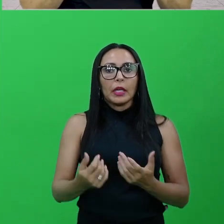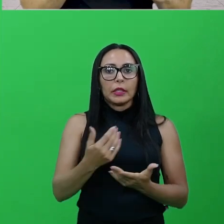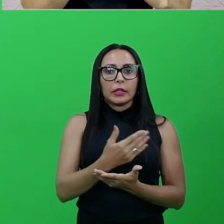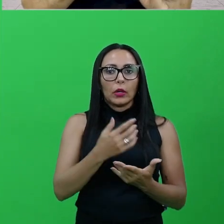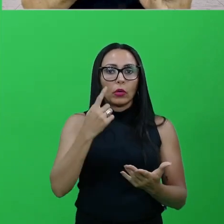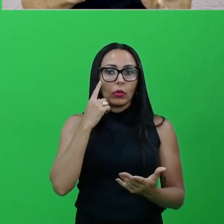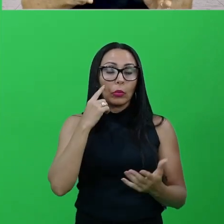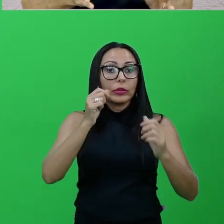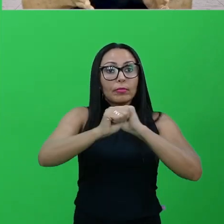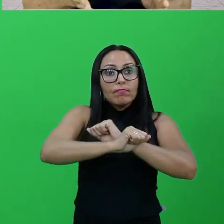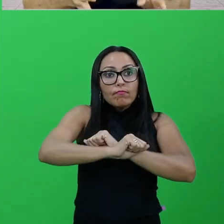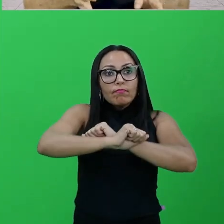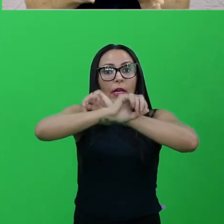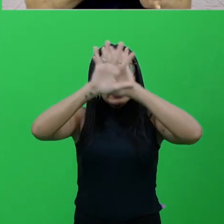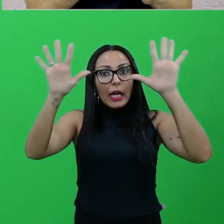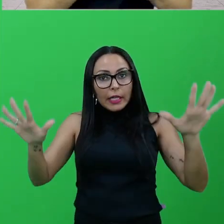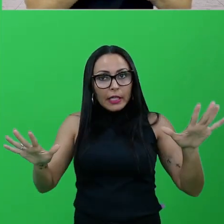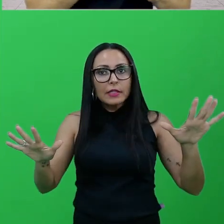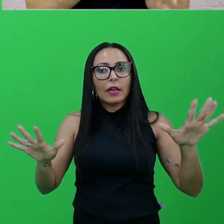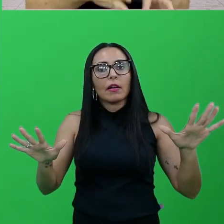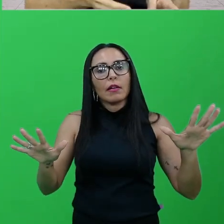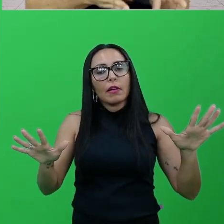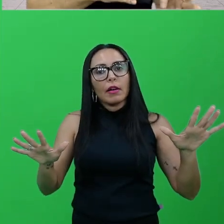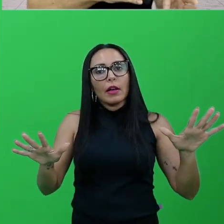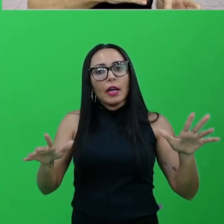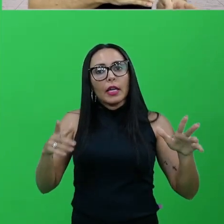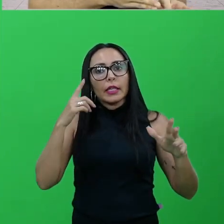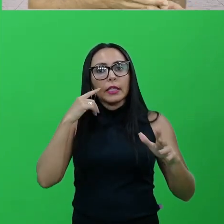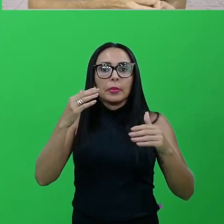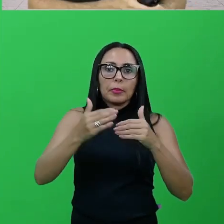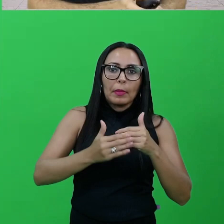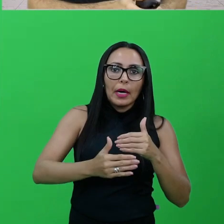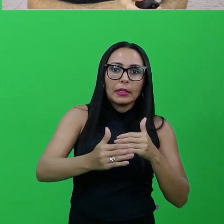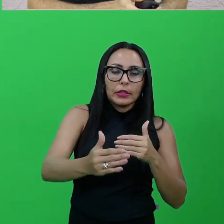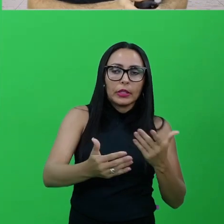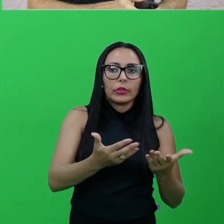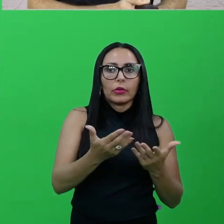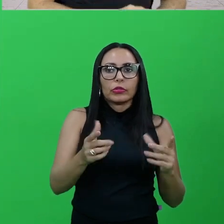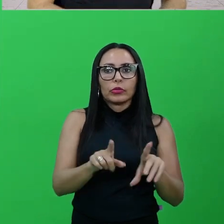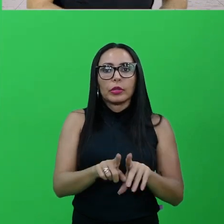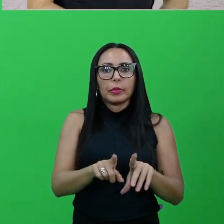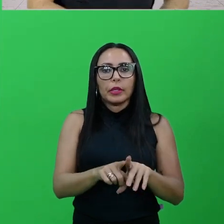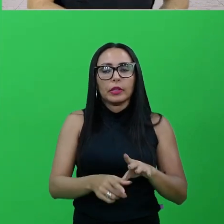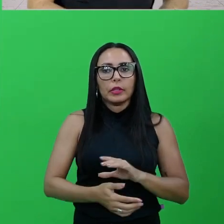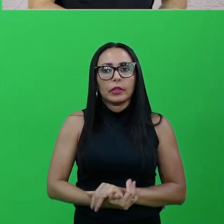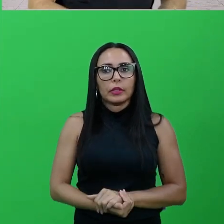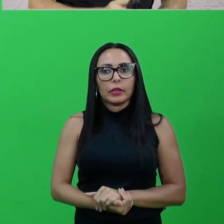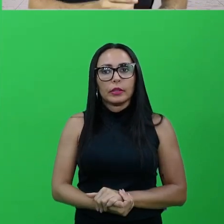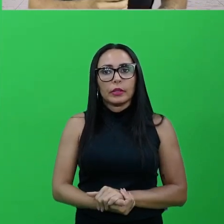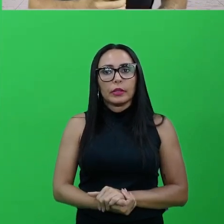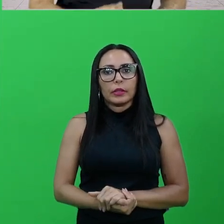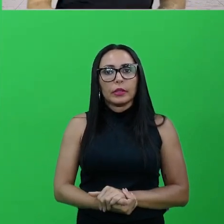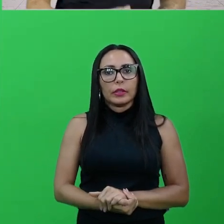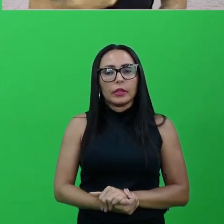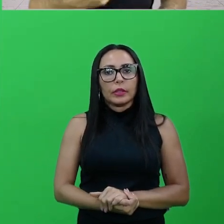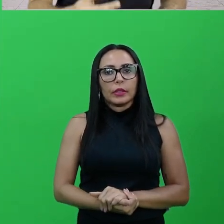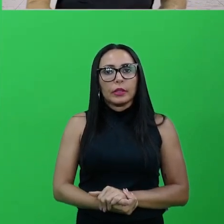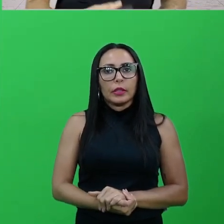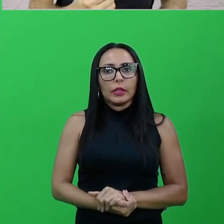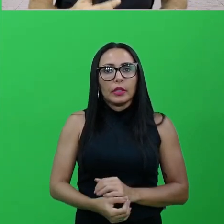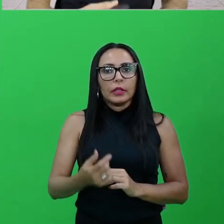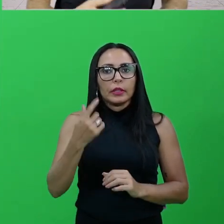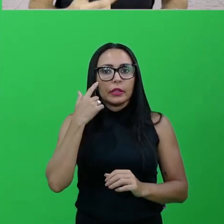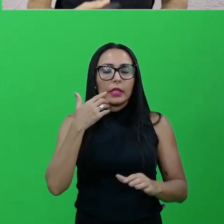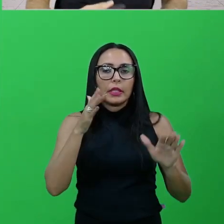muita clareza, ele parte de um diagnóstico, tá? E ele lida com